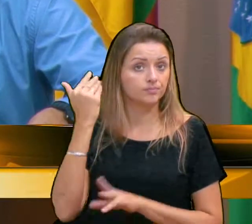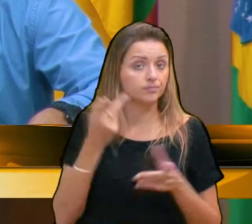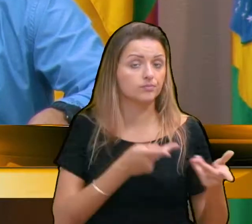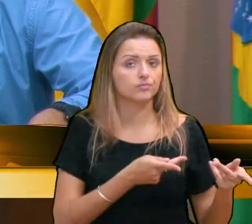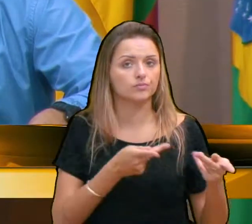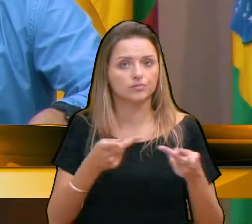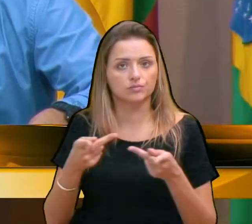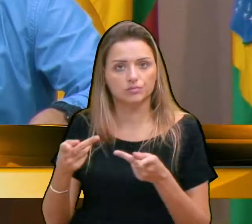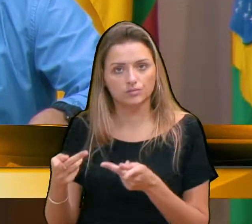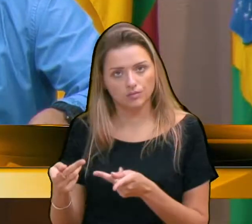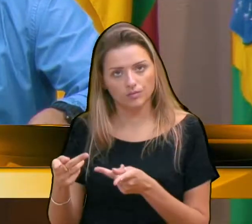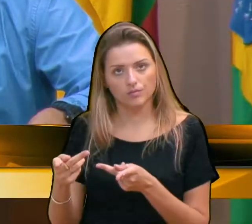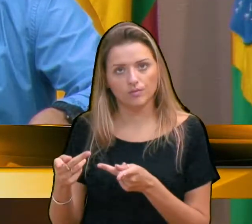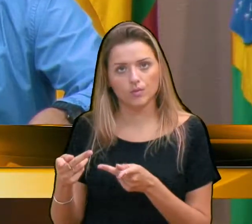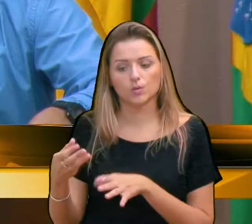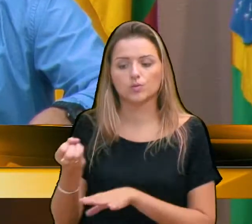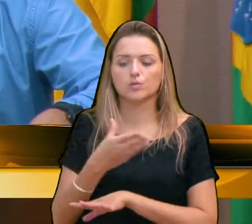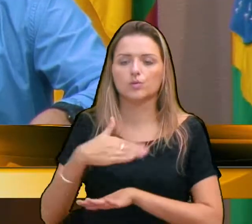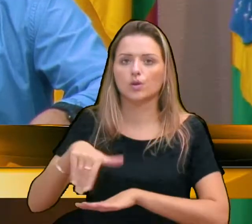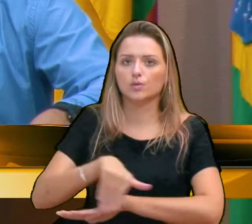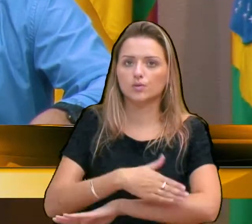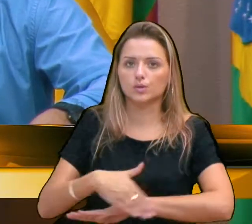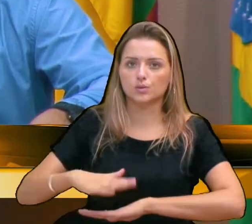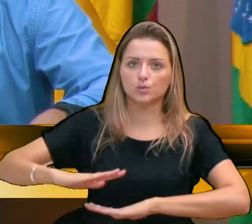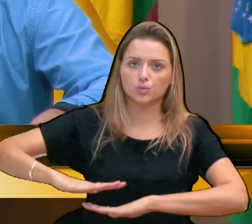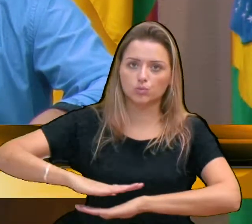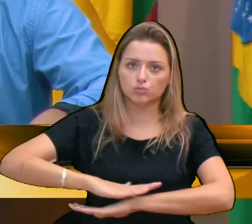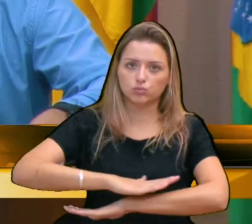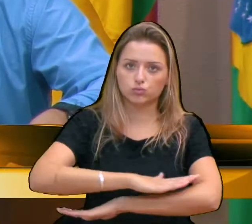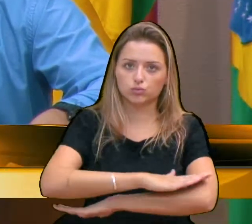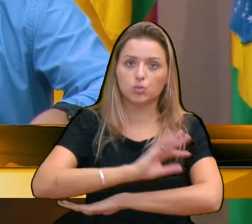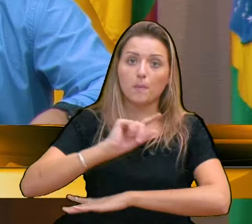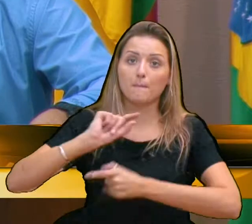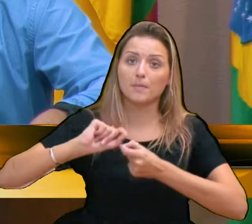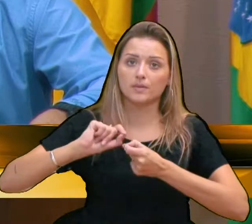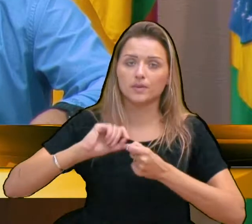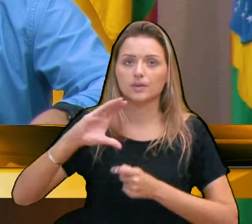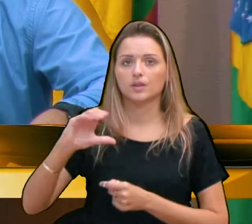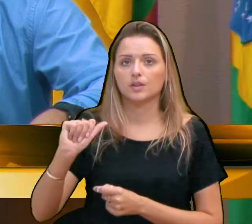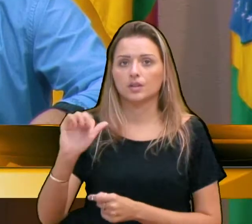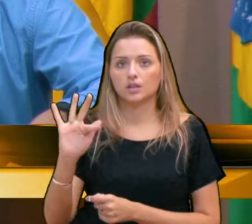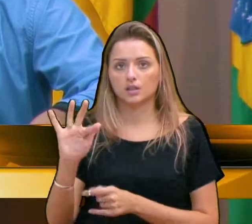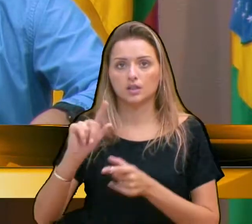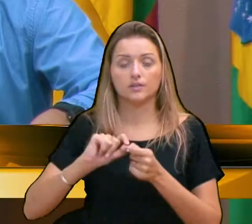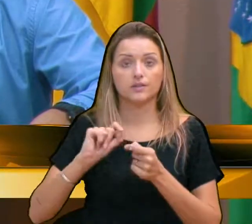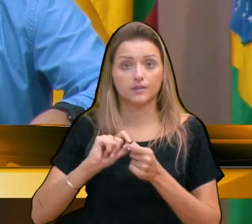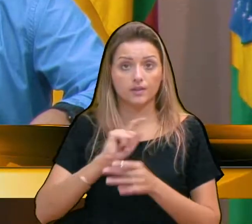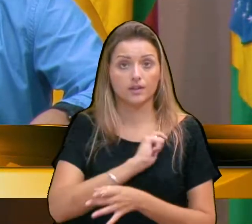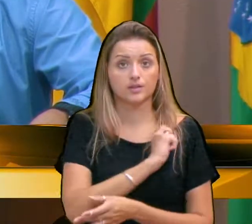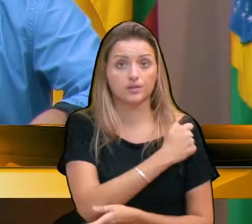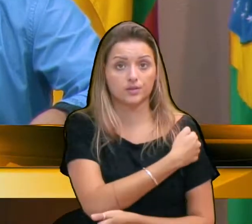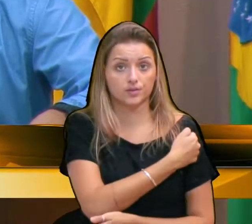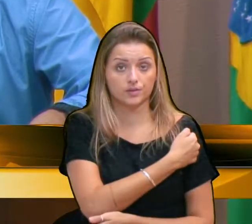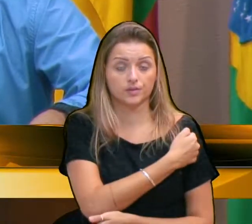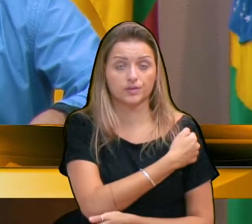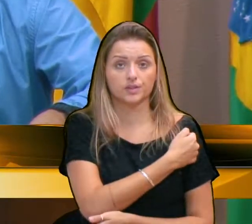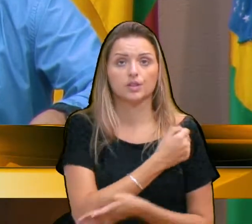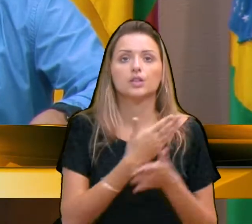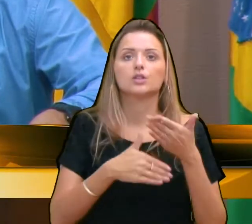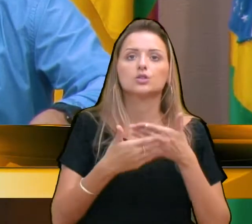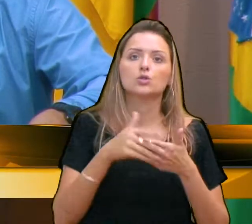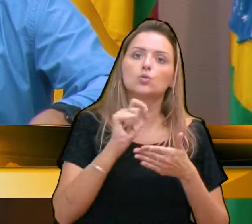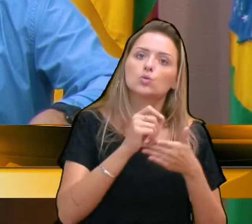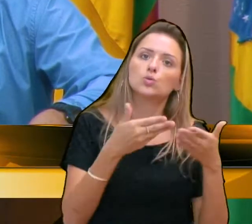visitando provavelmente esses novos trechos, porque a CAF vem fazer as vistorias dentro daquilo que já